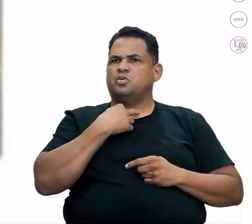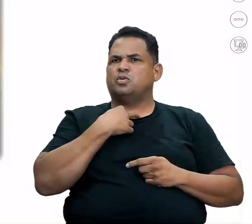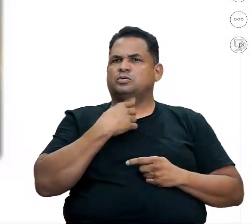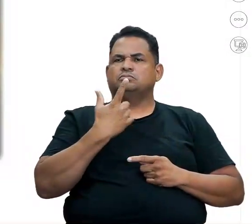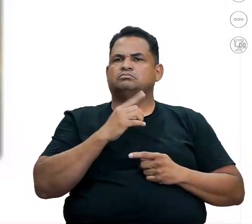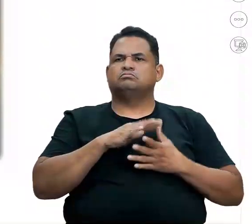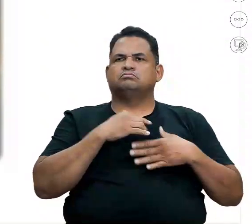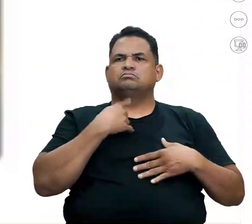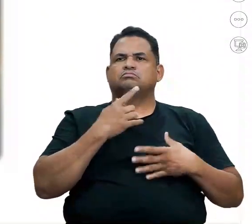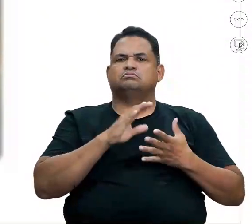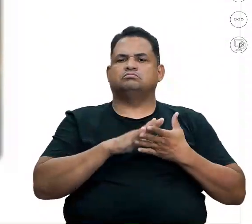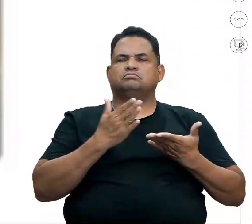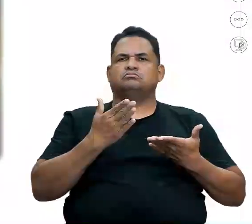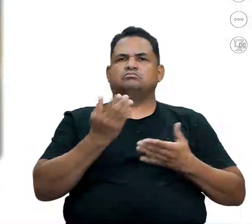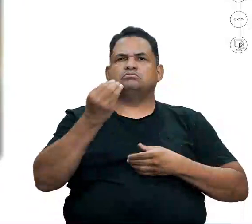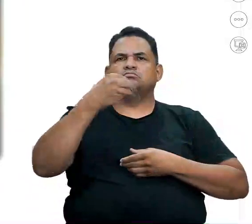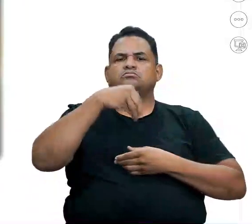reproduções que ocorrem dentro da sociedade.